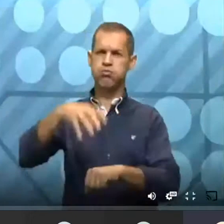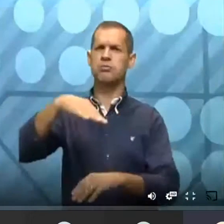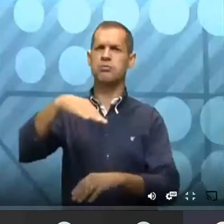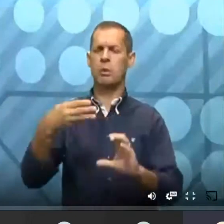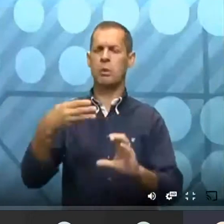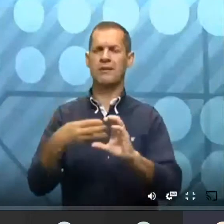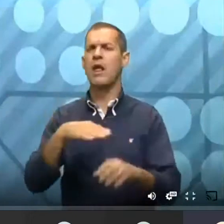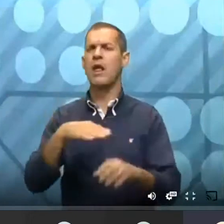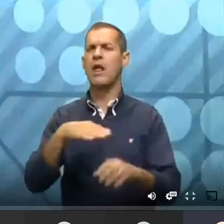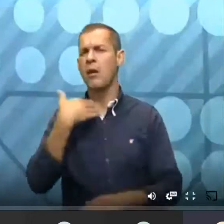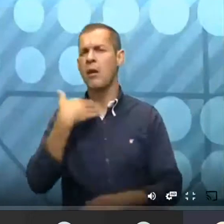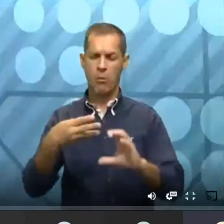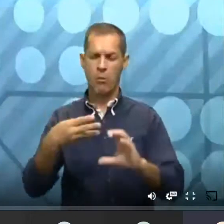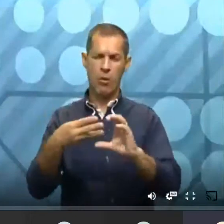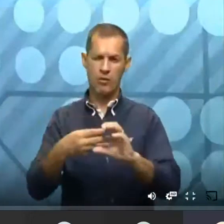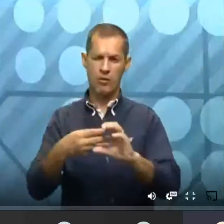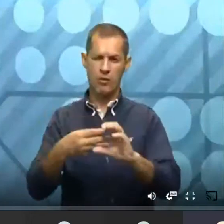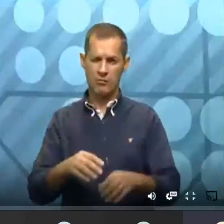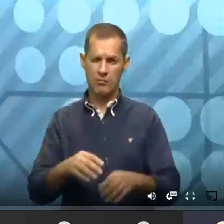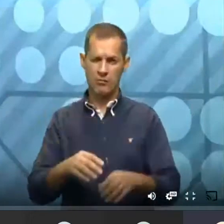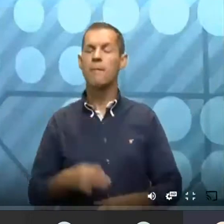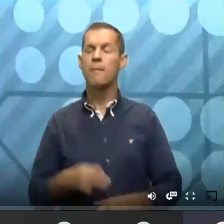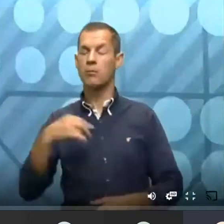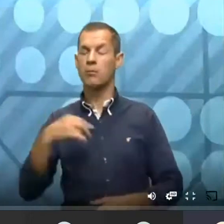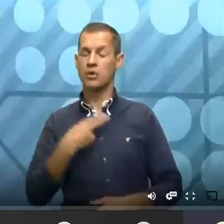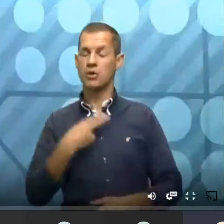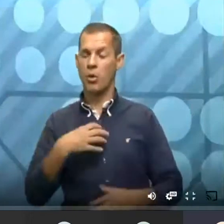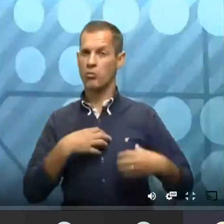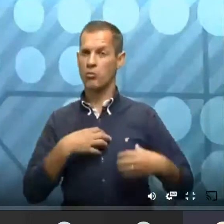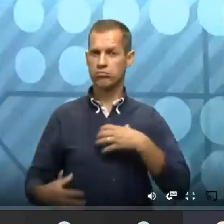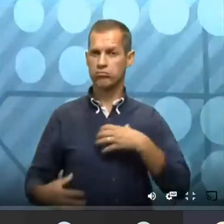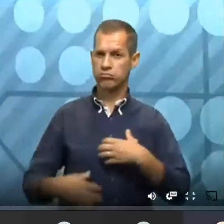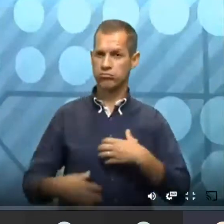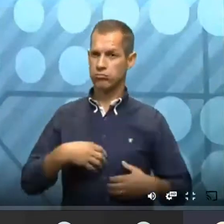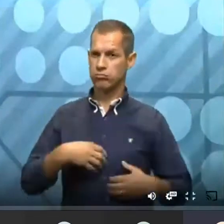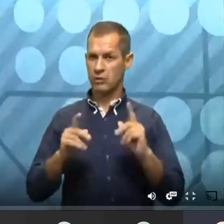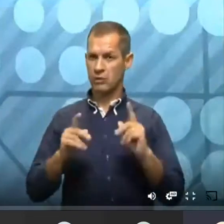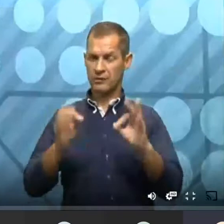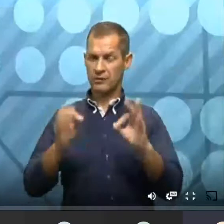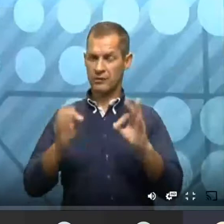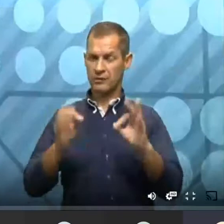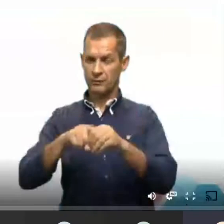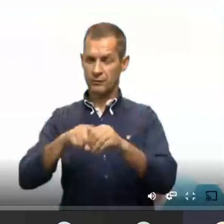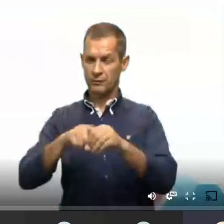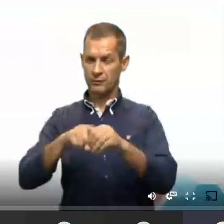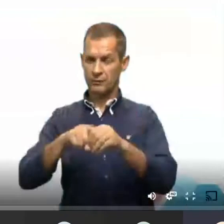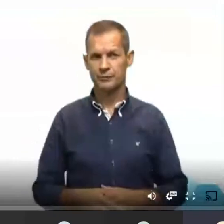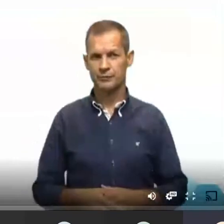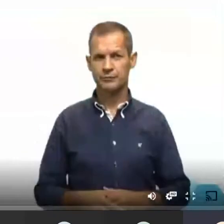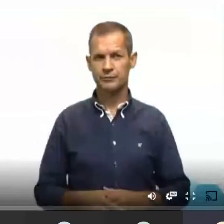inflamação. Então, ela é uma morte celular muito mais interessante para o nosso organismo, certo? Vamos continuar?